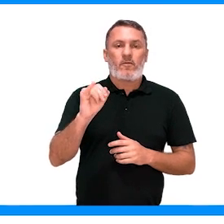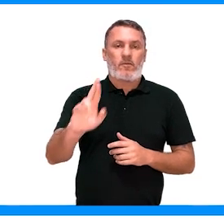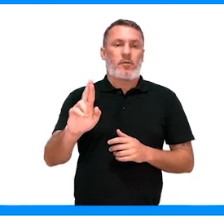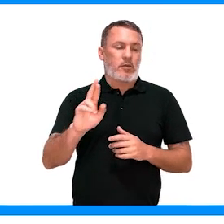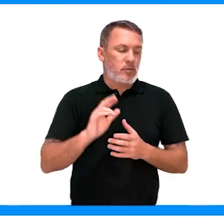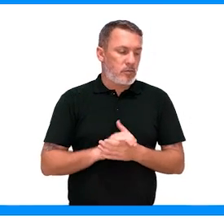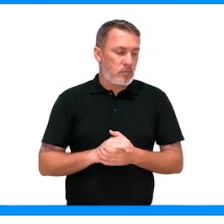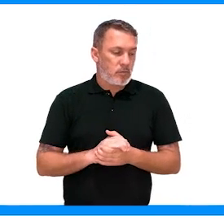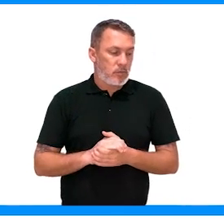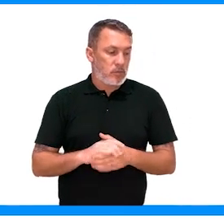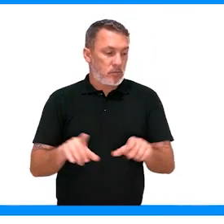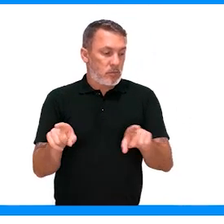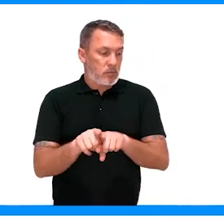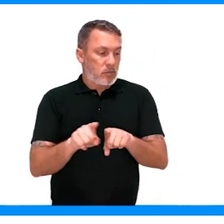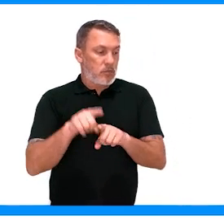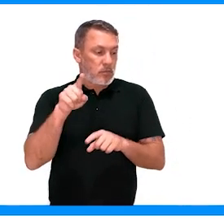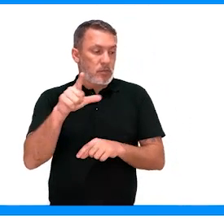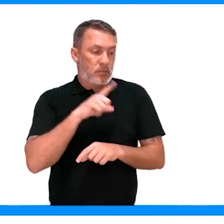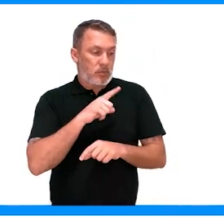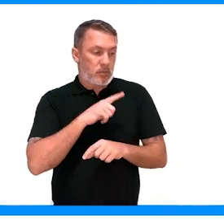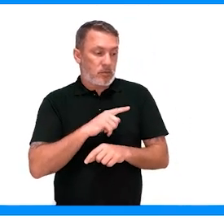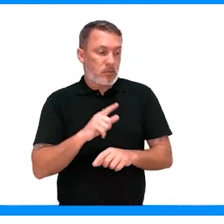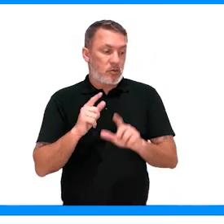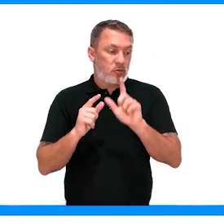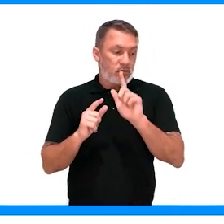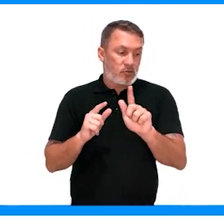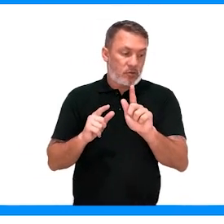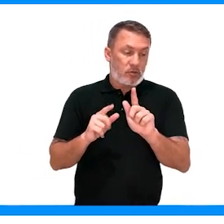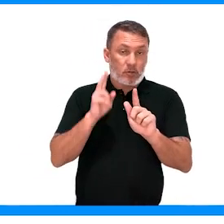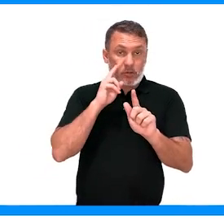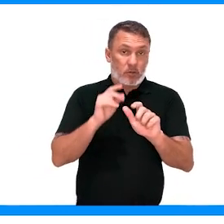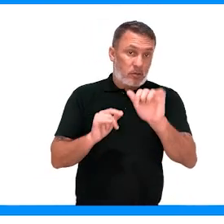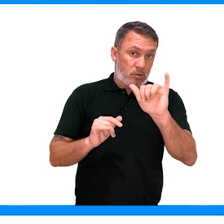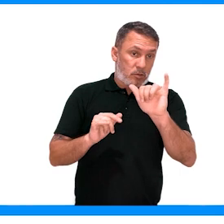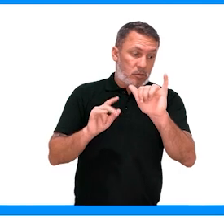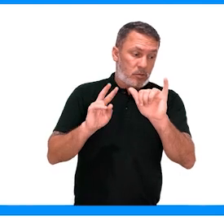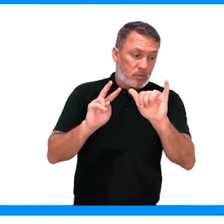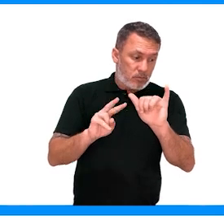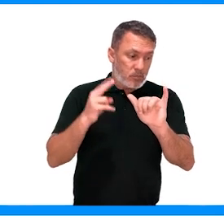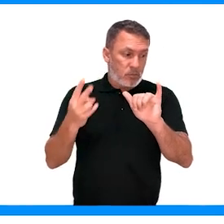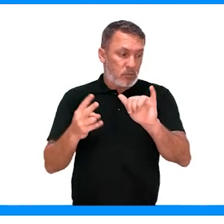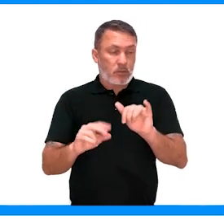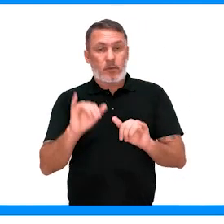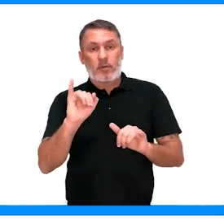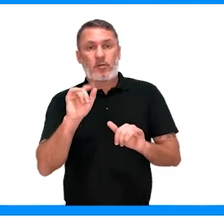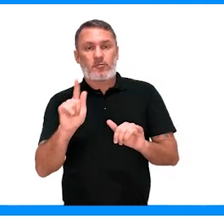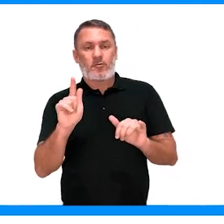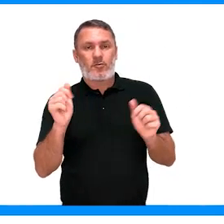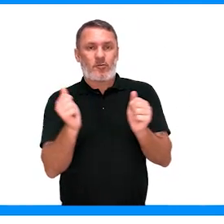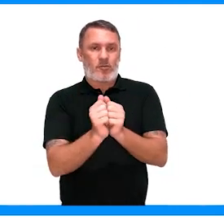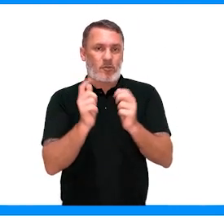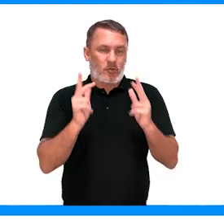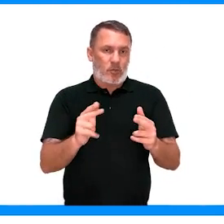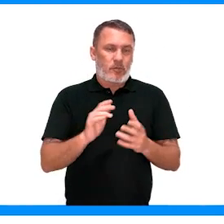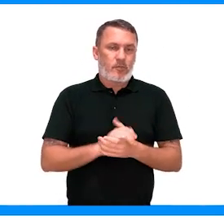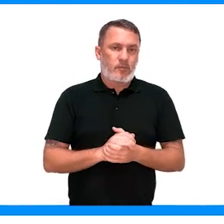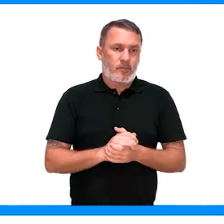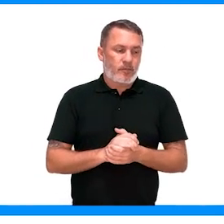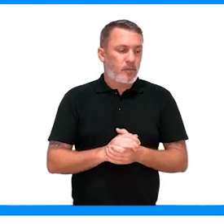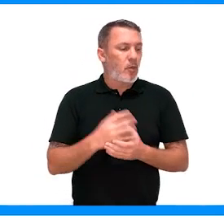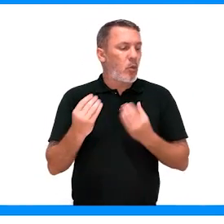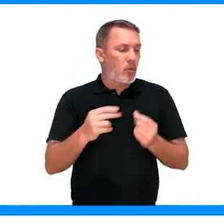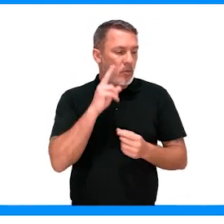um G e vai entrar o IE, igualzinho o verbinho do excluir que a gente acabou de